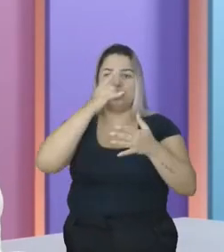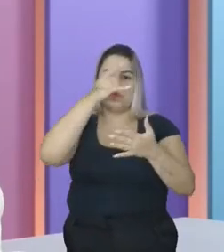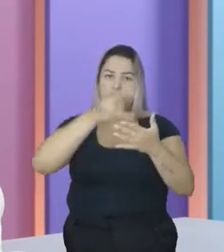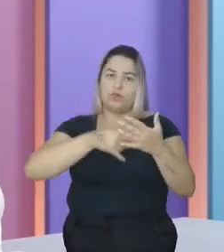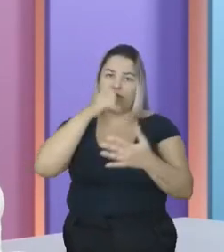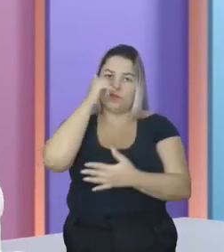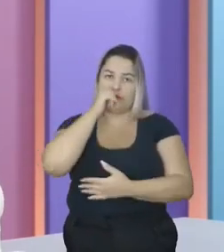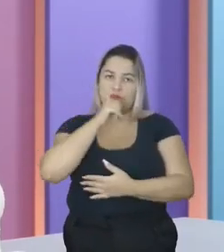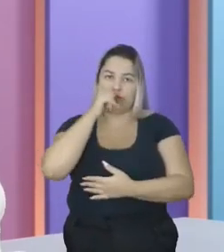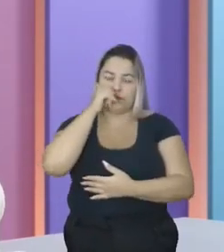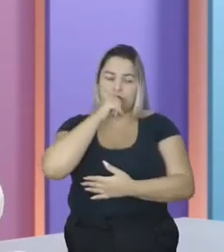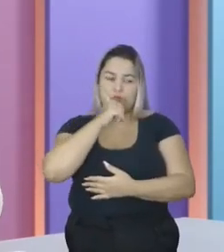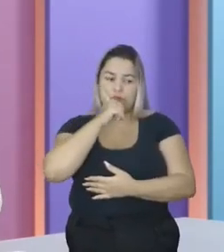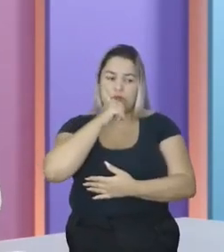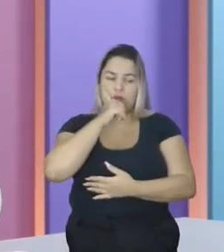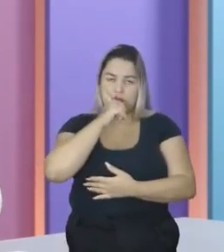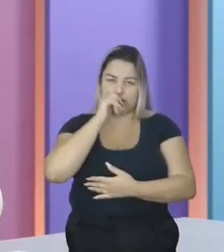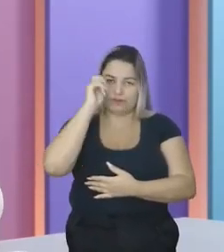mulheres negras,